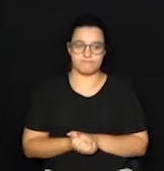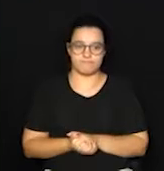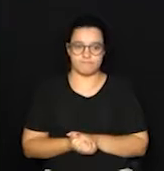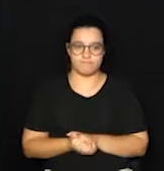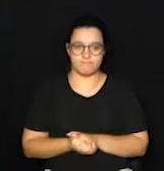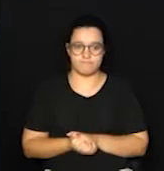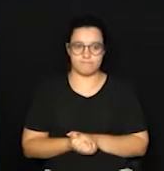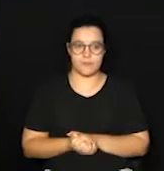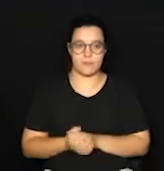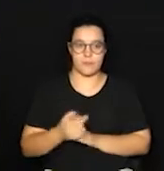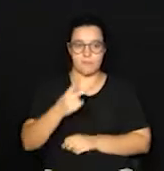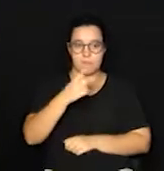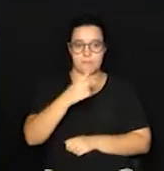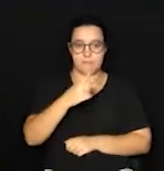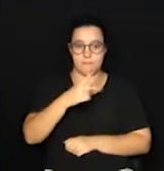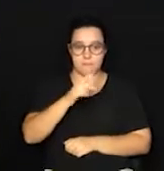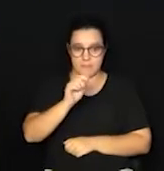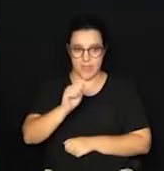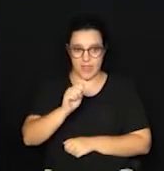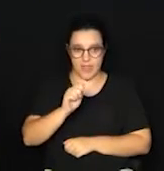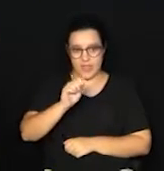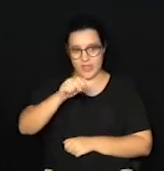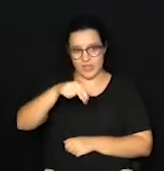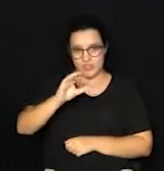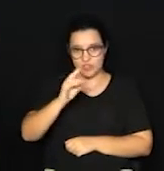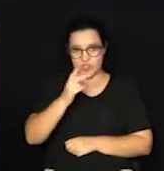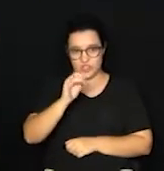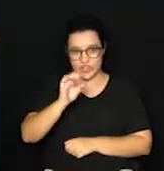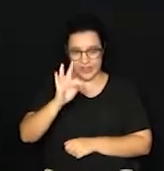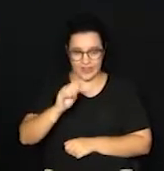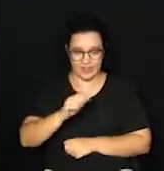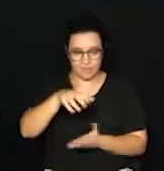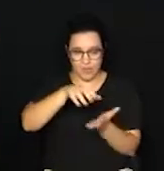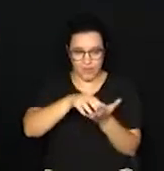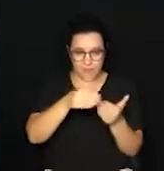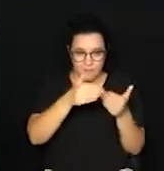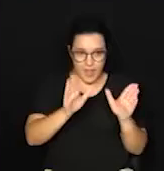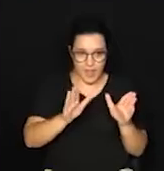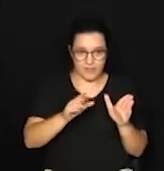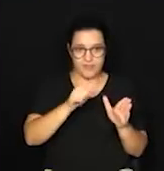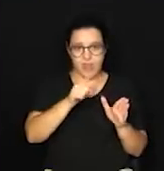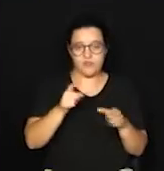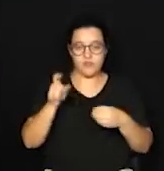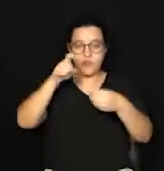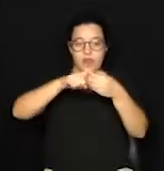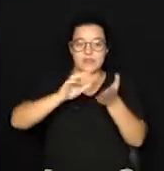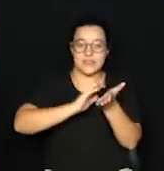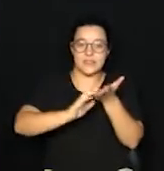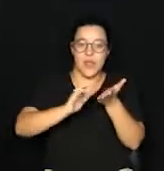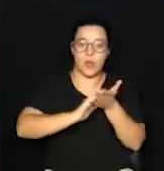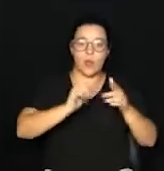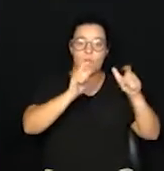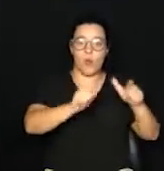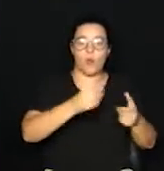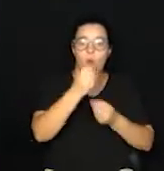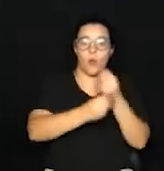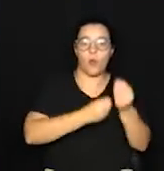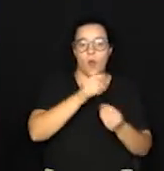PA da Anchieta será devolvida à Secretaria de Saúde, que vai ver como vai utilizar o espaço no atendimento à